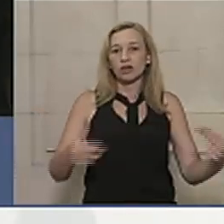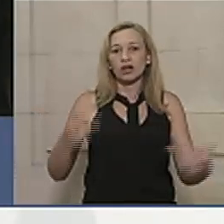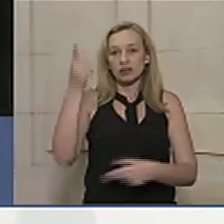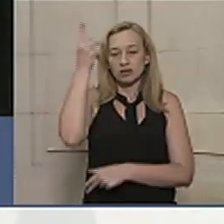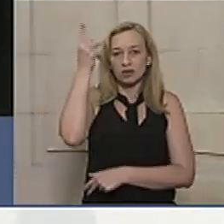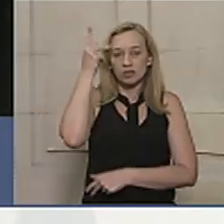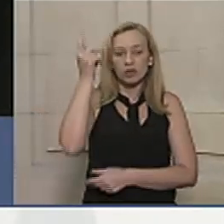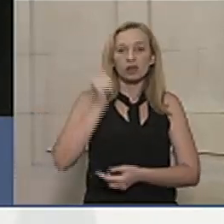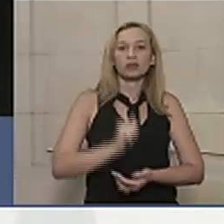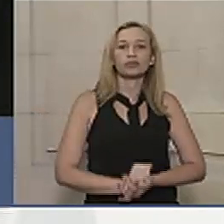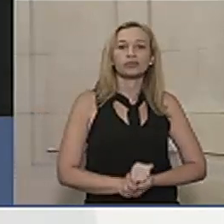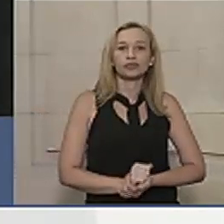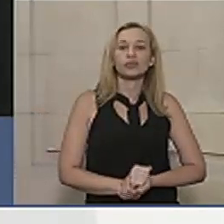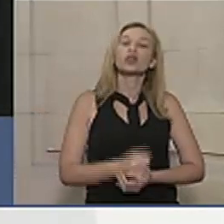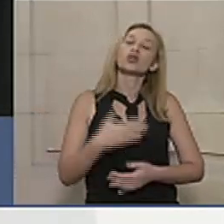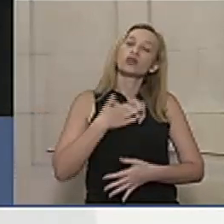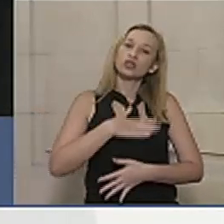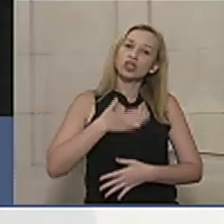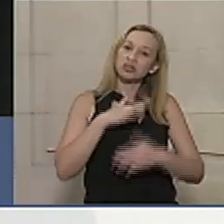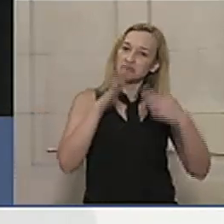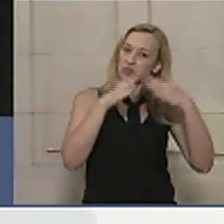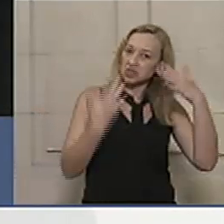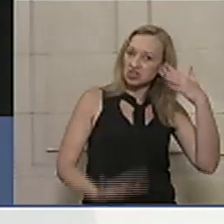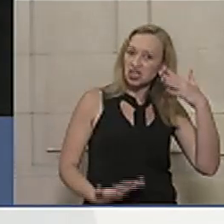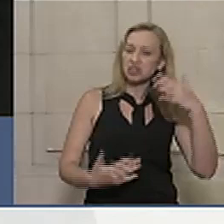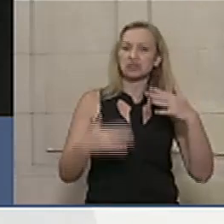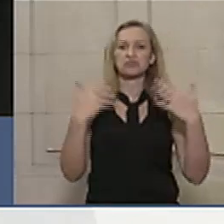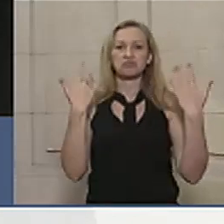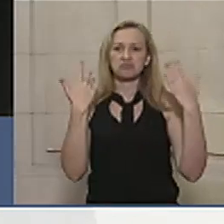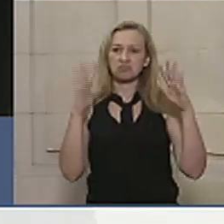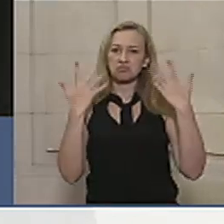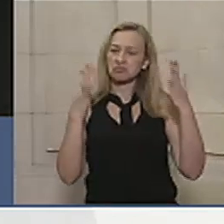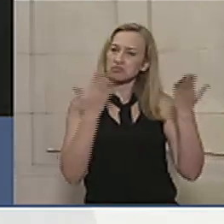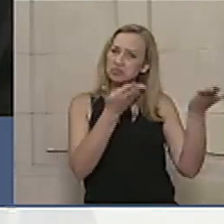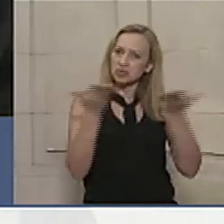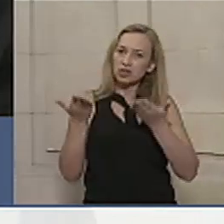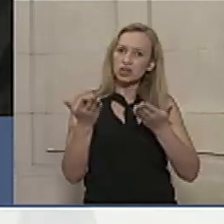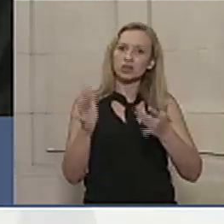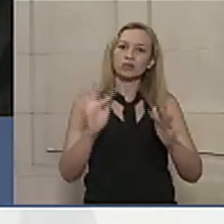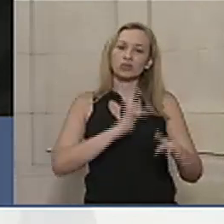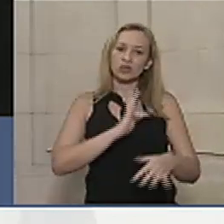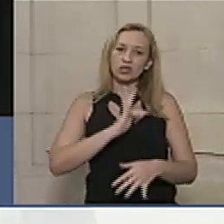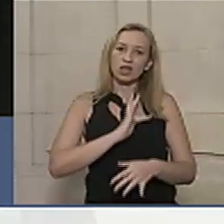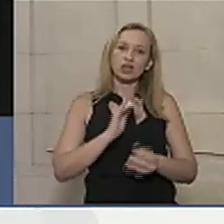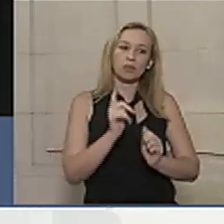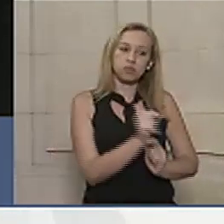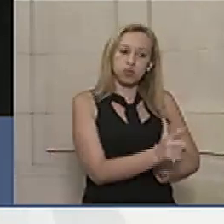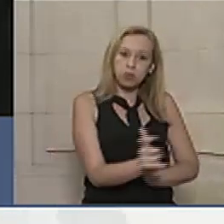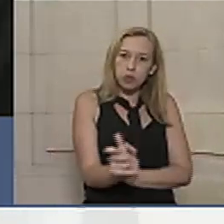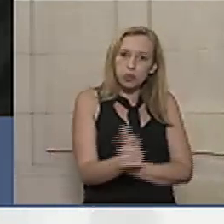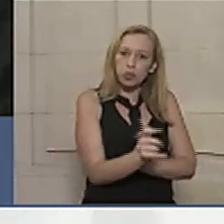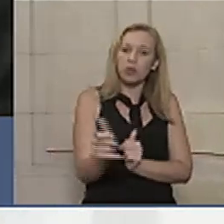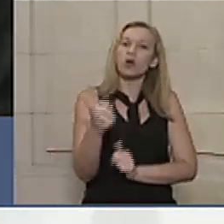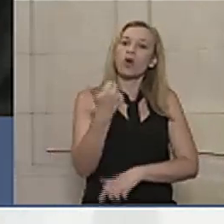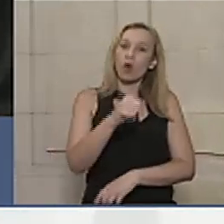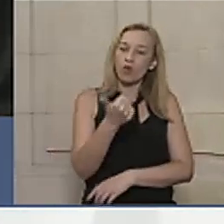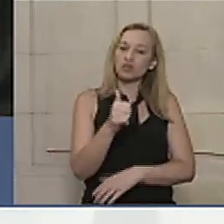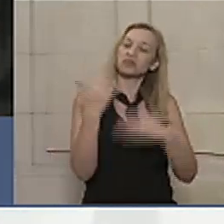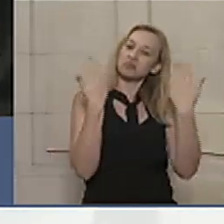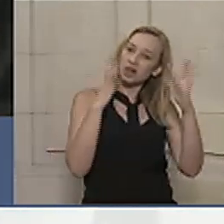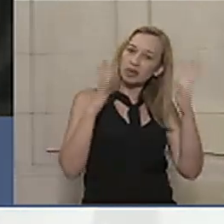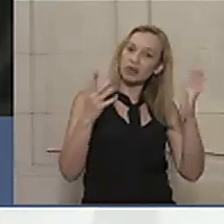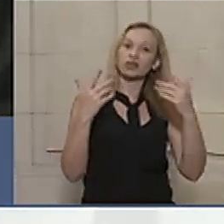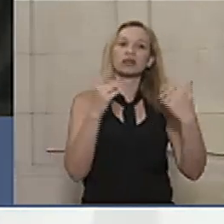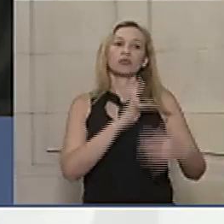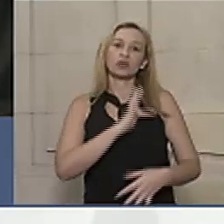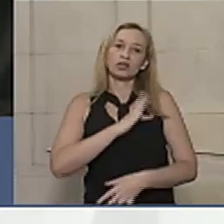mídia nacional, gostaria de homenagear os nossos bravos policiais, repito, que trucidaram 11 marginais de São Paulo. Parabéns à Polícia